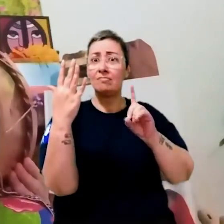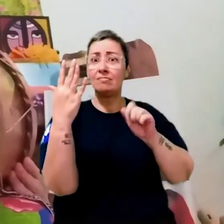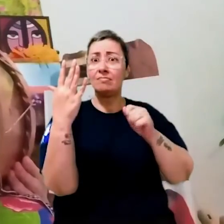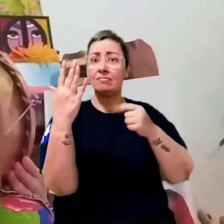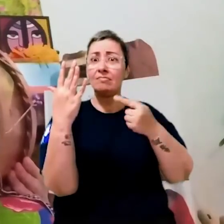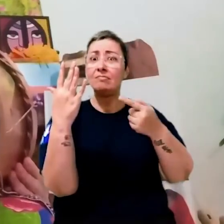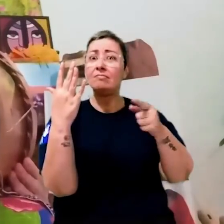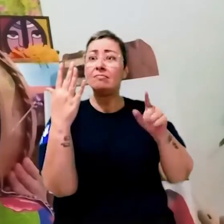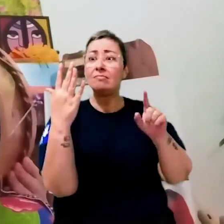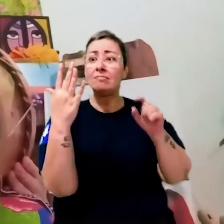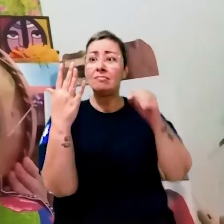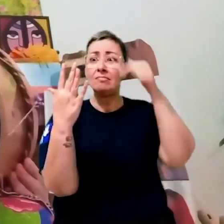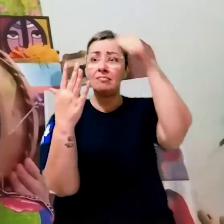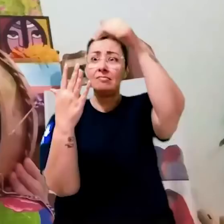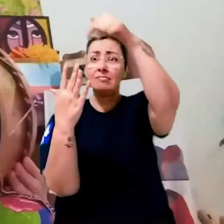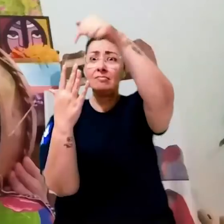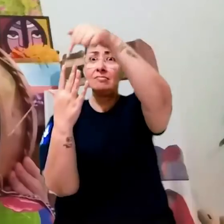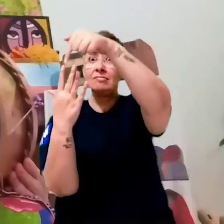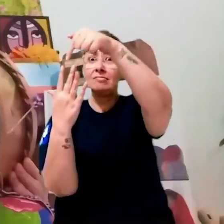solidão.